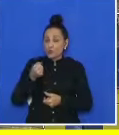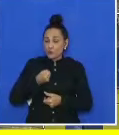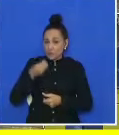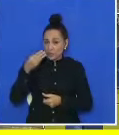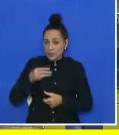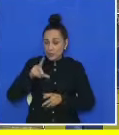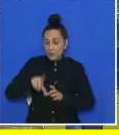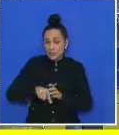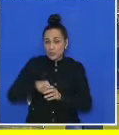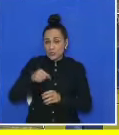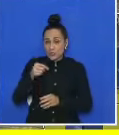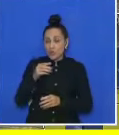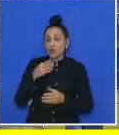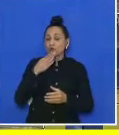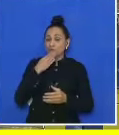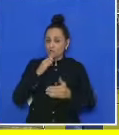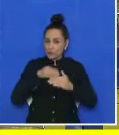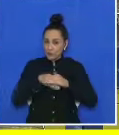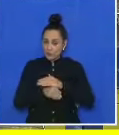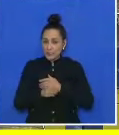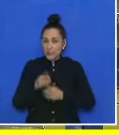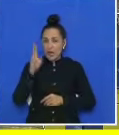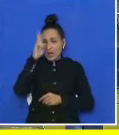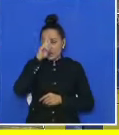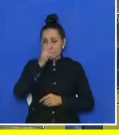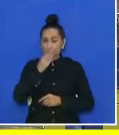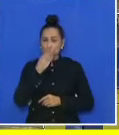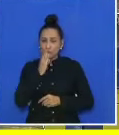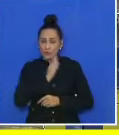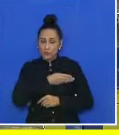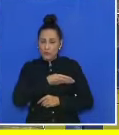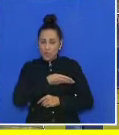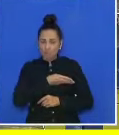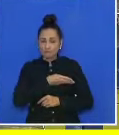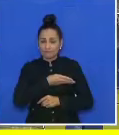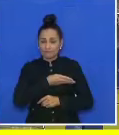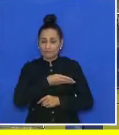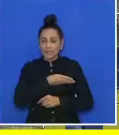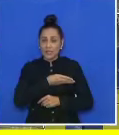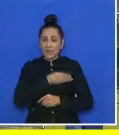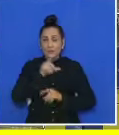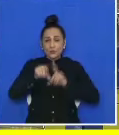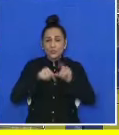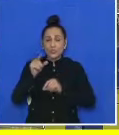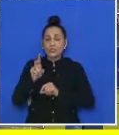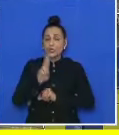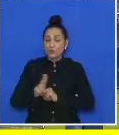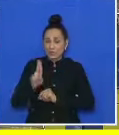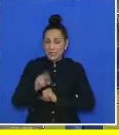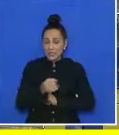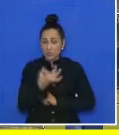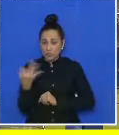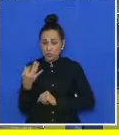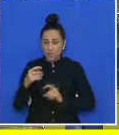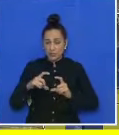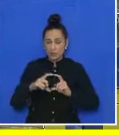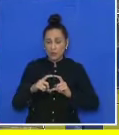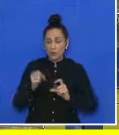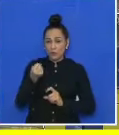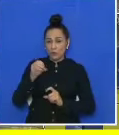do sorteio do Time do Coração. Lembrando que no Time do Coração, para o sorteio do Time do Coração, né, são utilizadas também 80